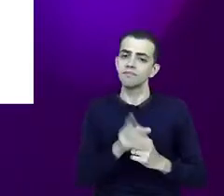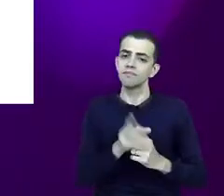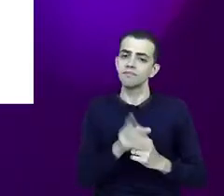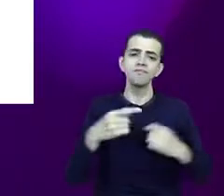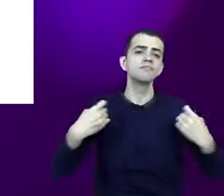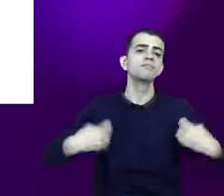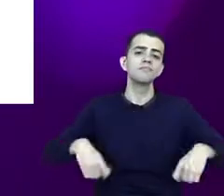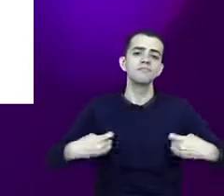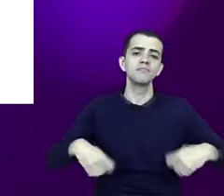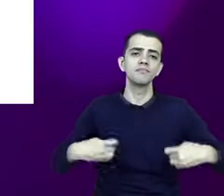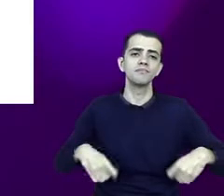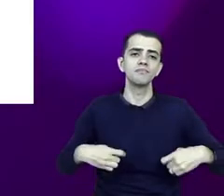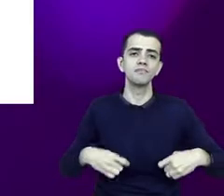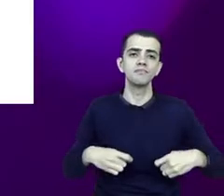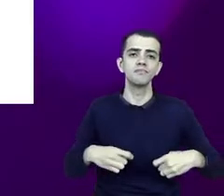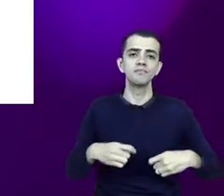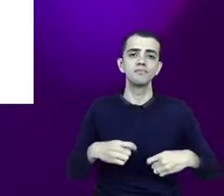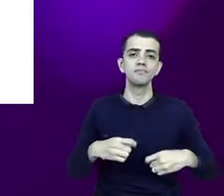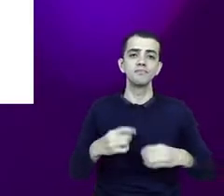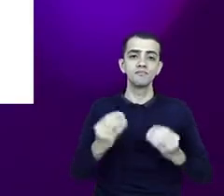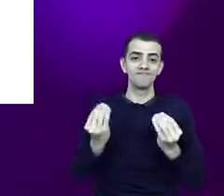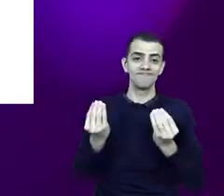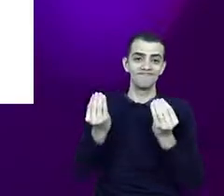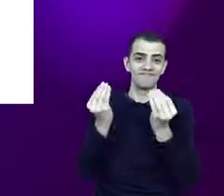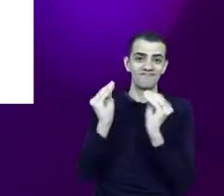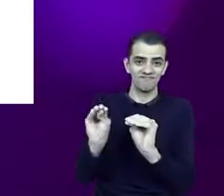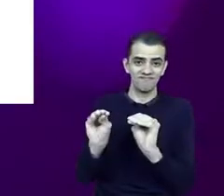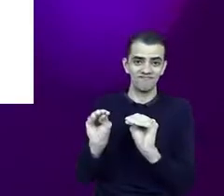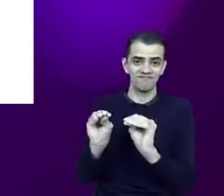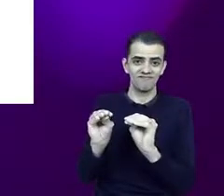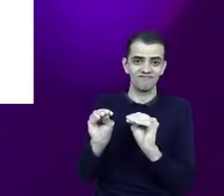precisa colocar esse implante aqui